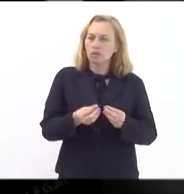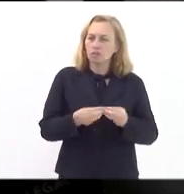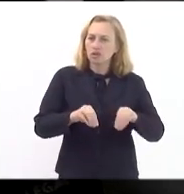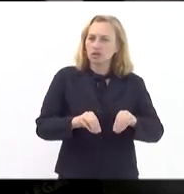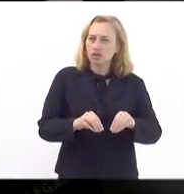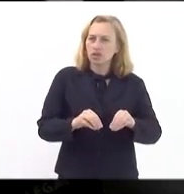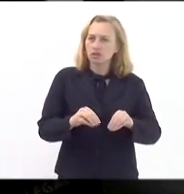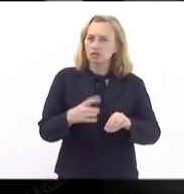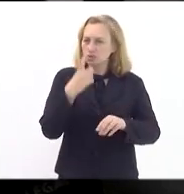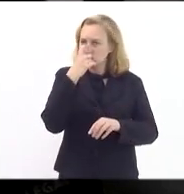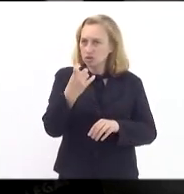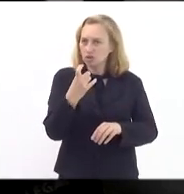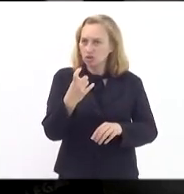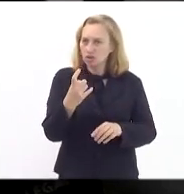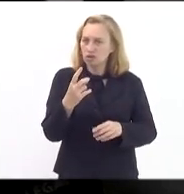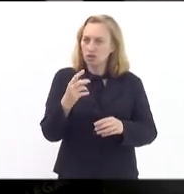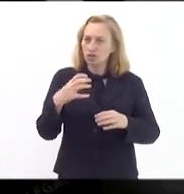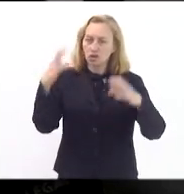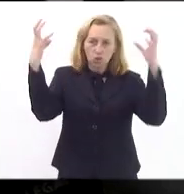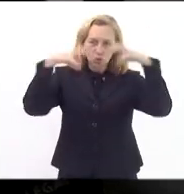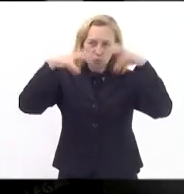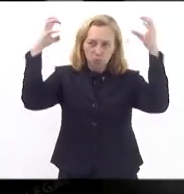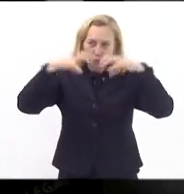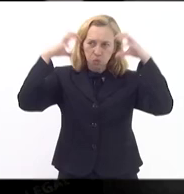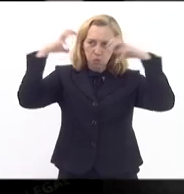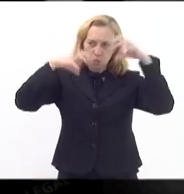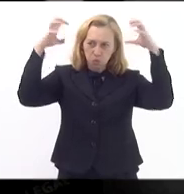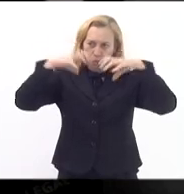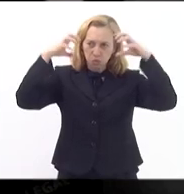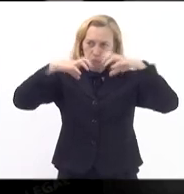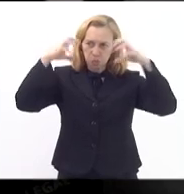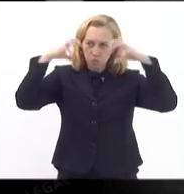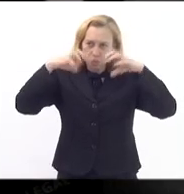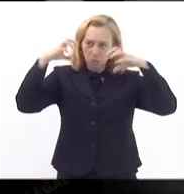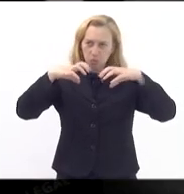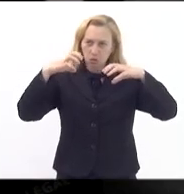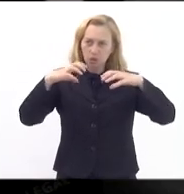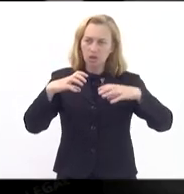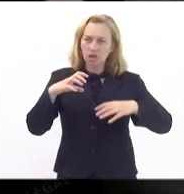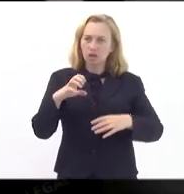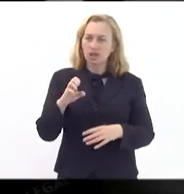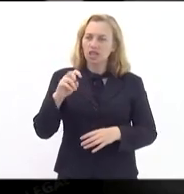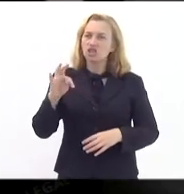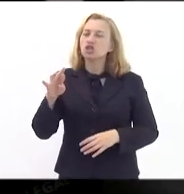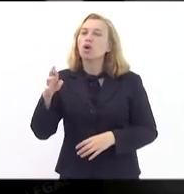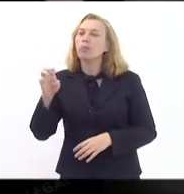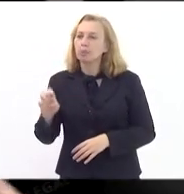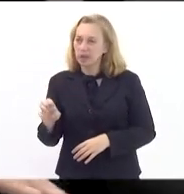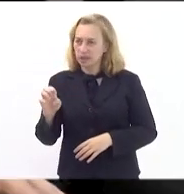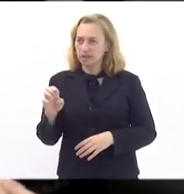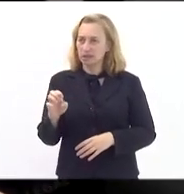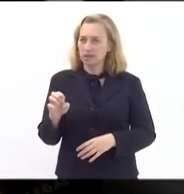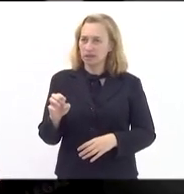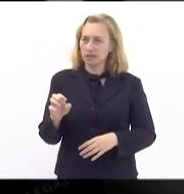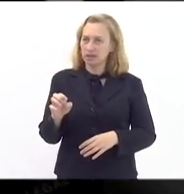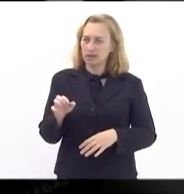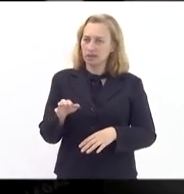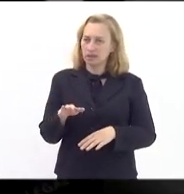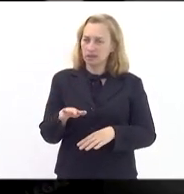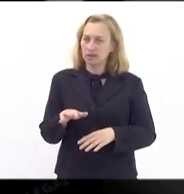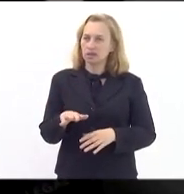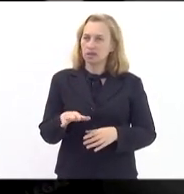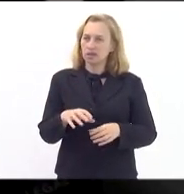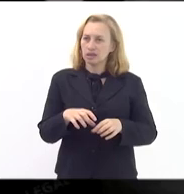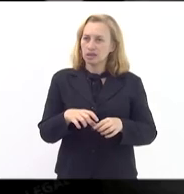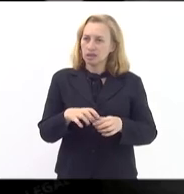chove mesmo que chama pouco ele entope as Galerias ou as passagens de drenagem e aí rapidamente a